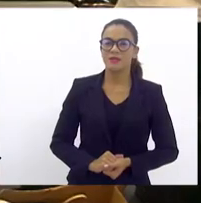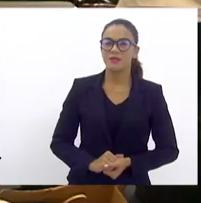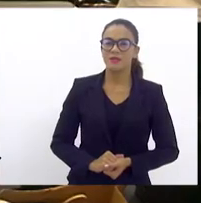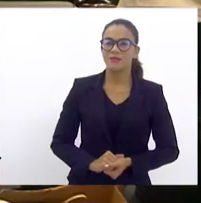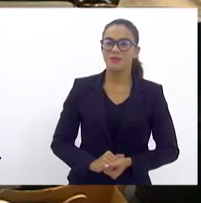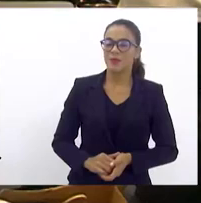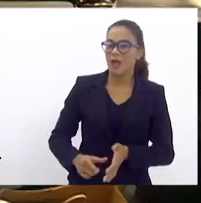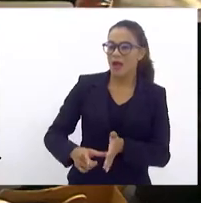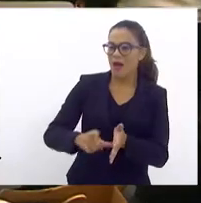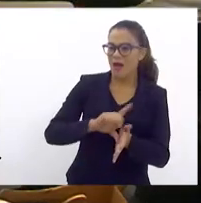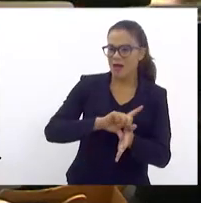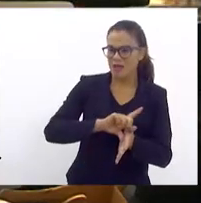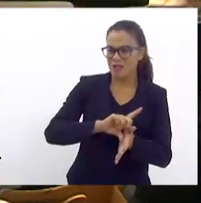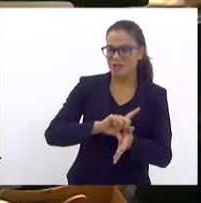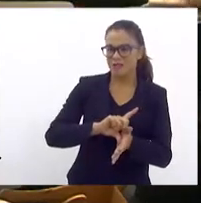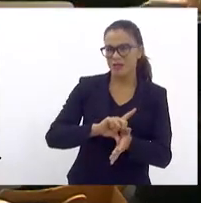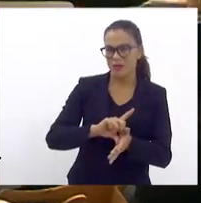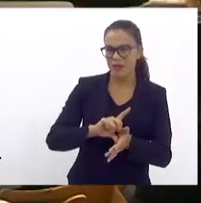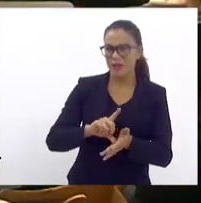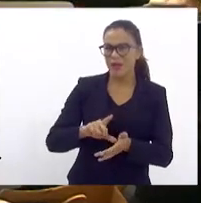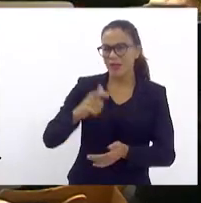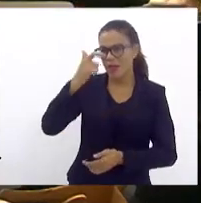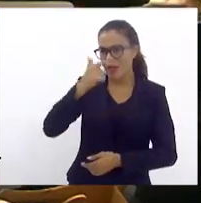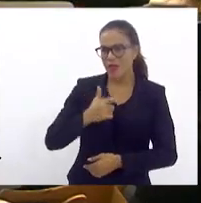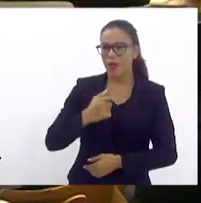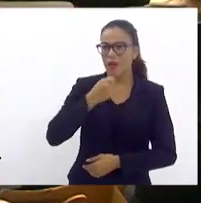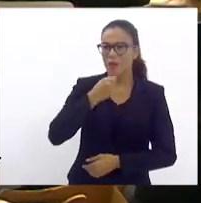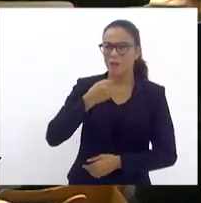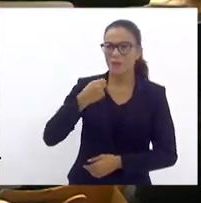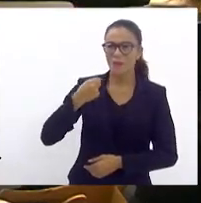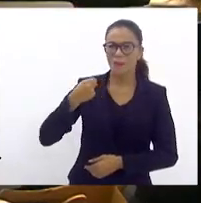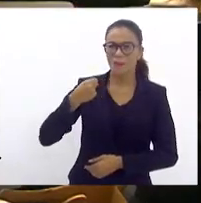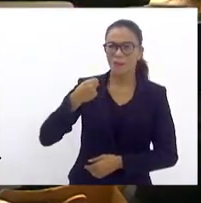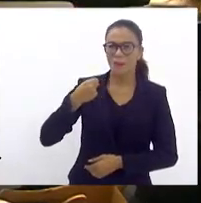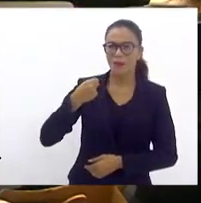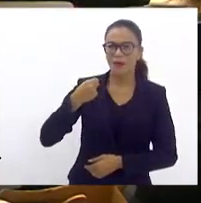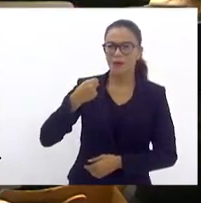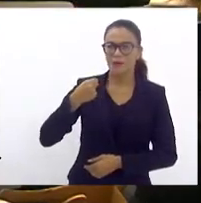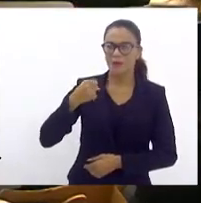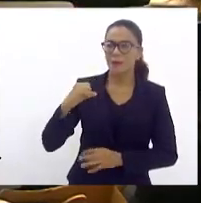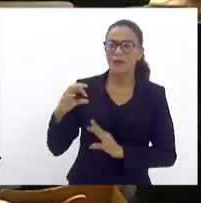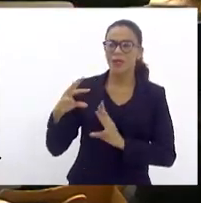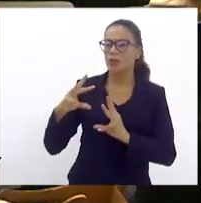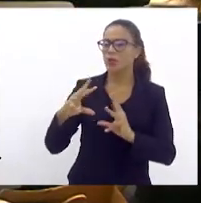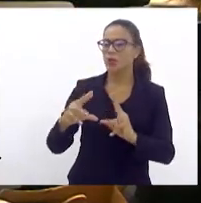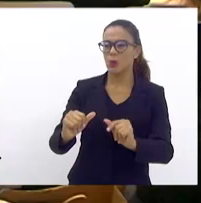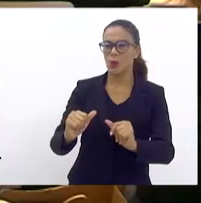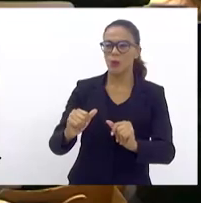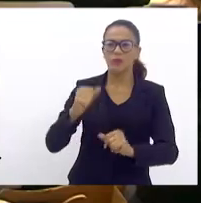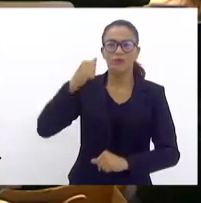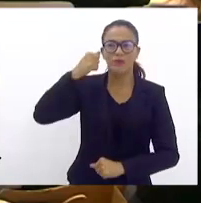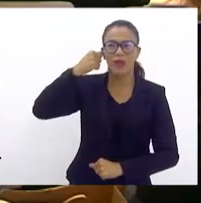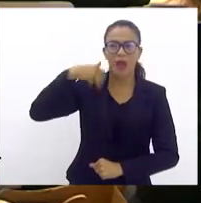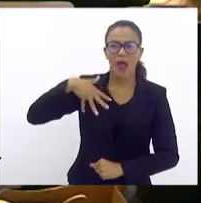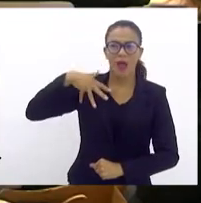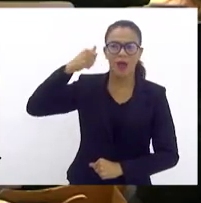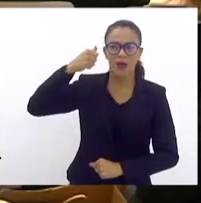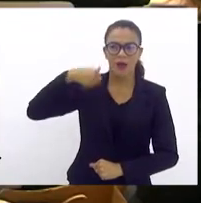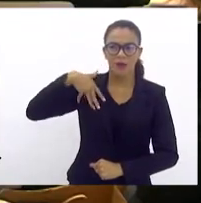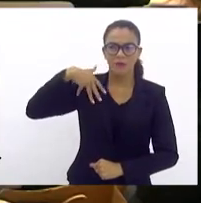Antes de iniciar o evento eu vou sair do microfone para que todos possam também identificar vou fazer minha